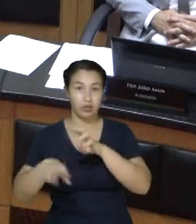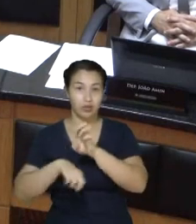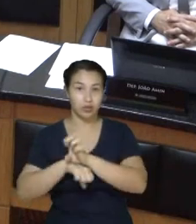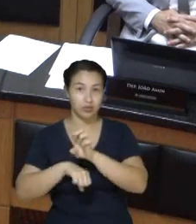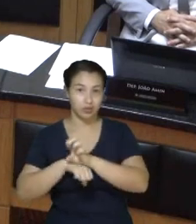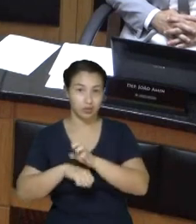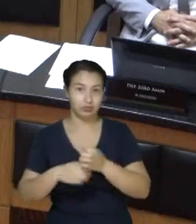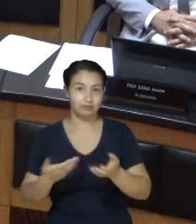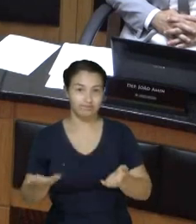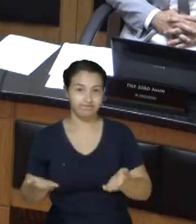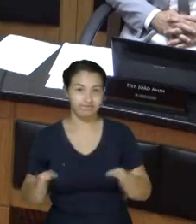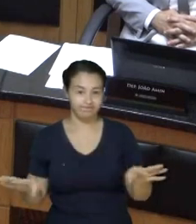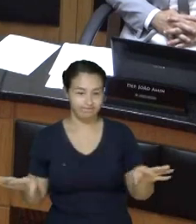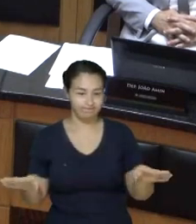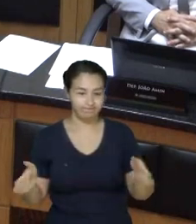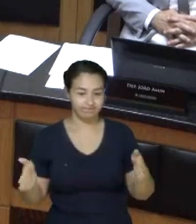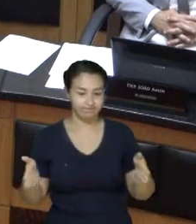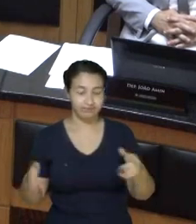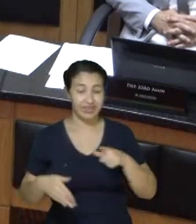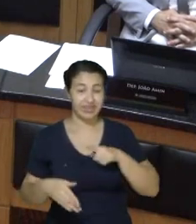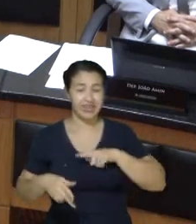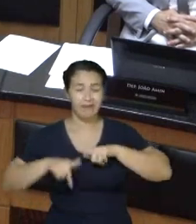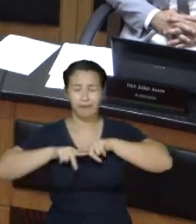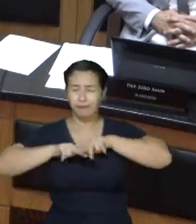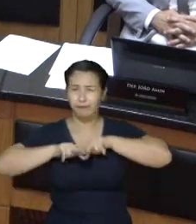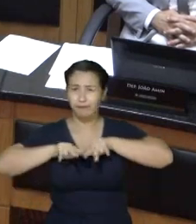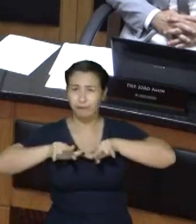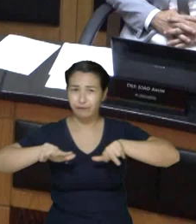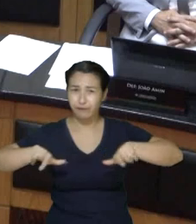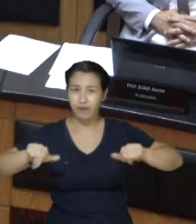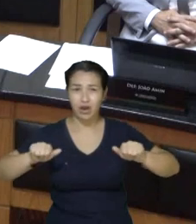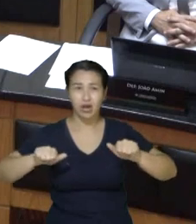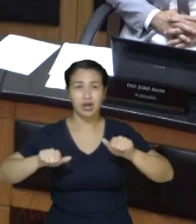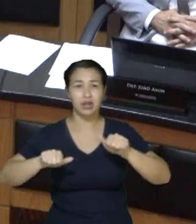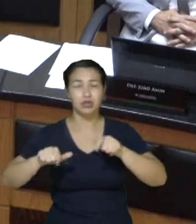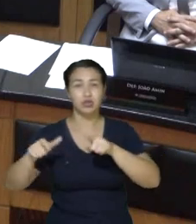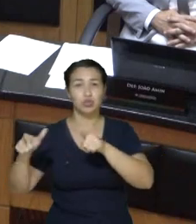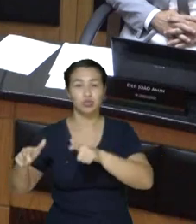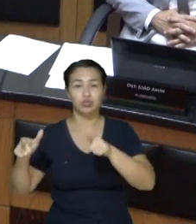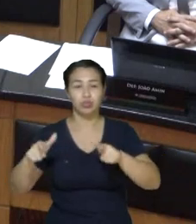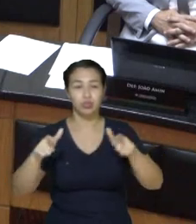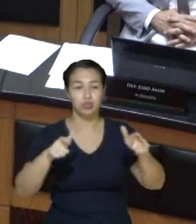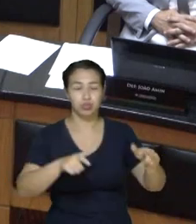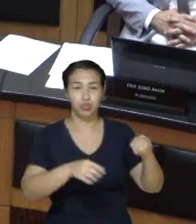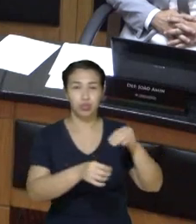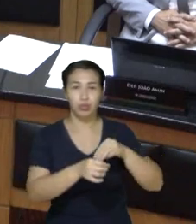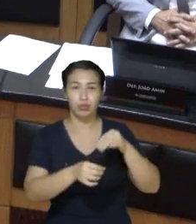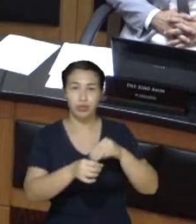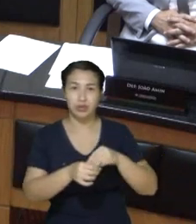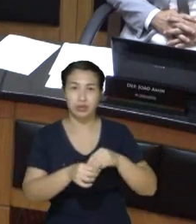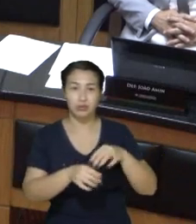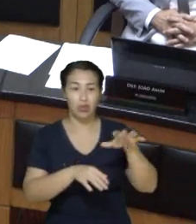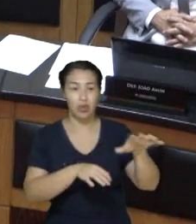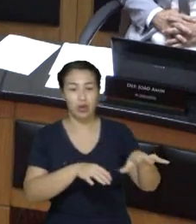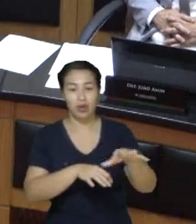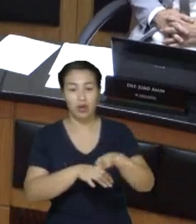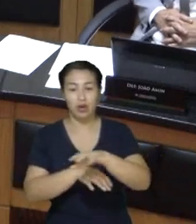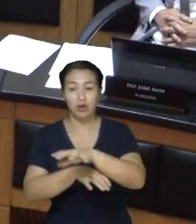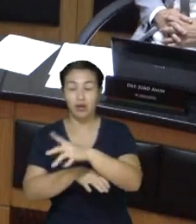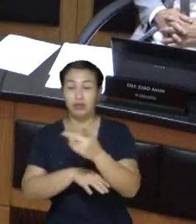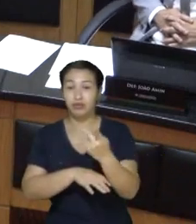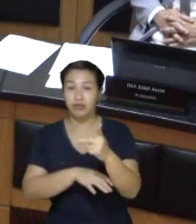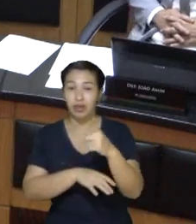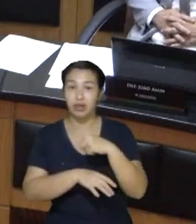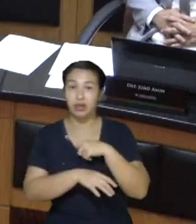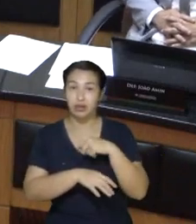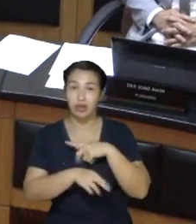Catarina dezenas ou até centenas de cidades com áreas que têm domínio